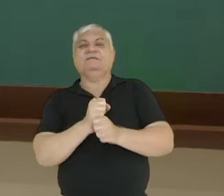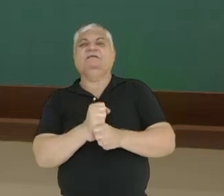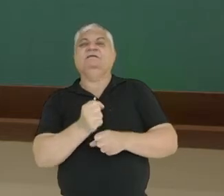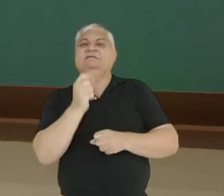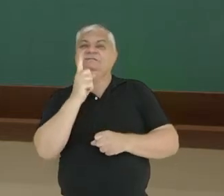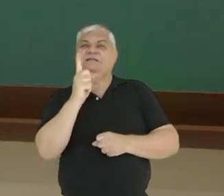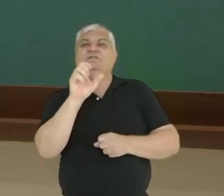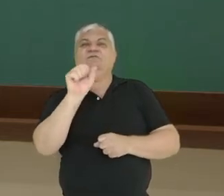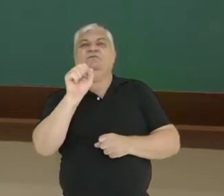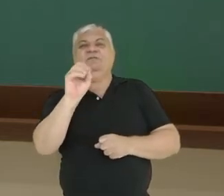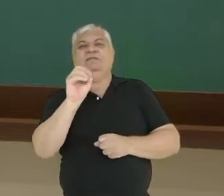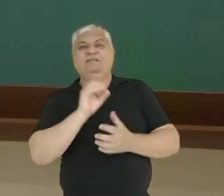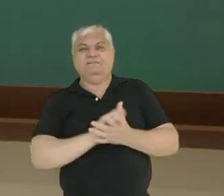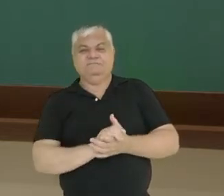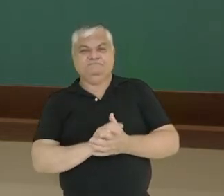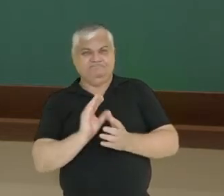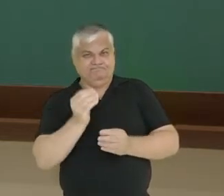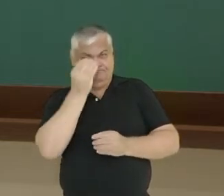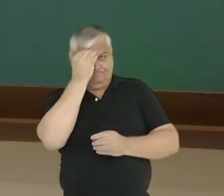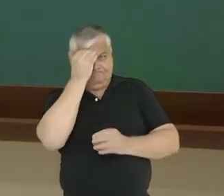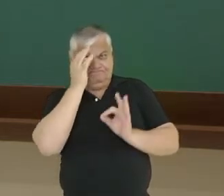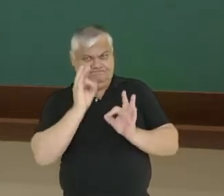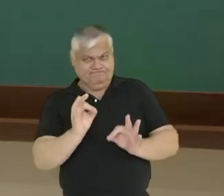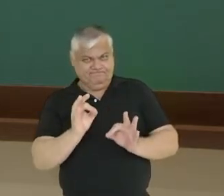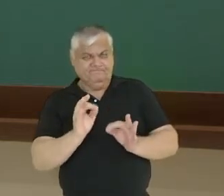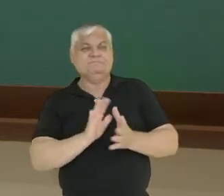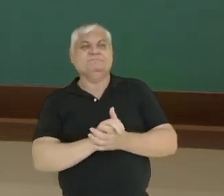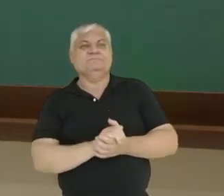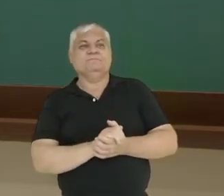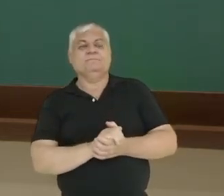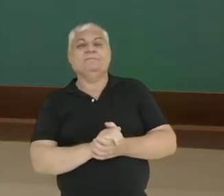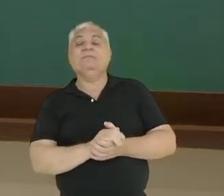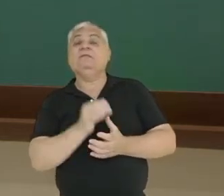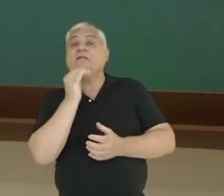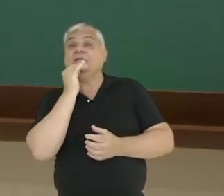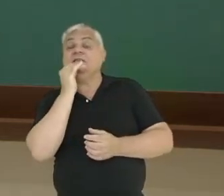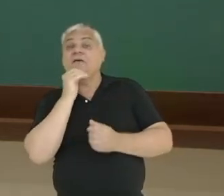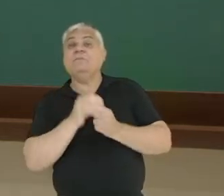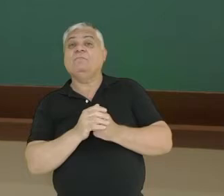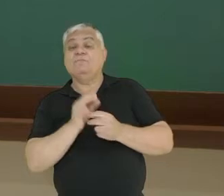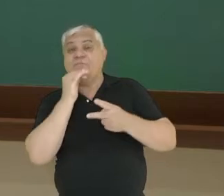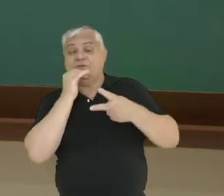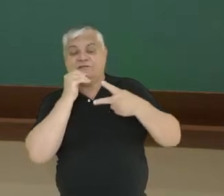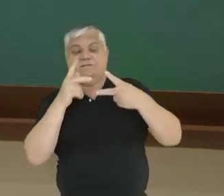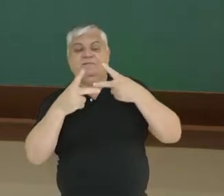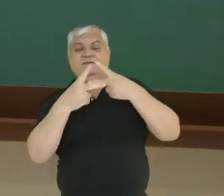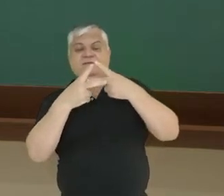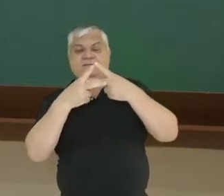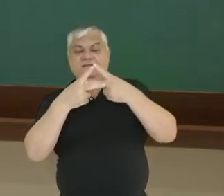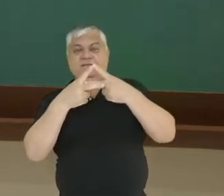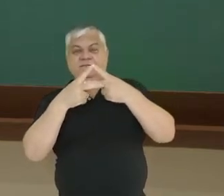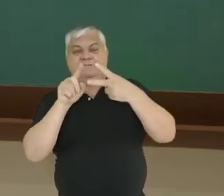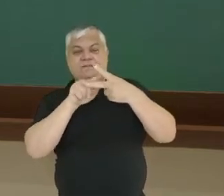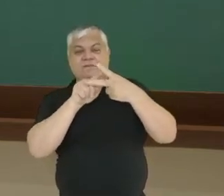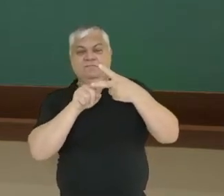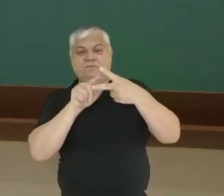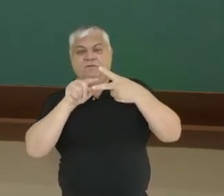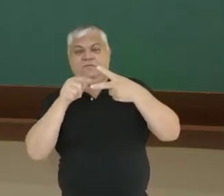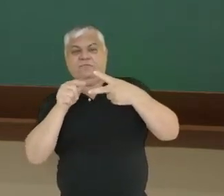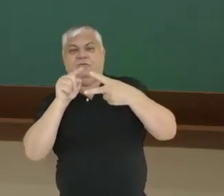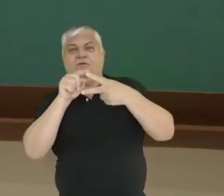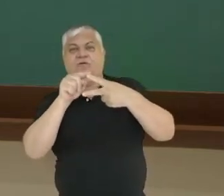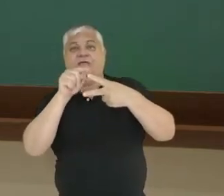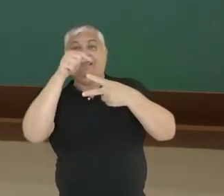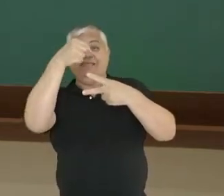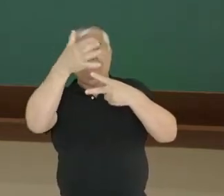dar 180 graus. Logo, ângulos adjacentes suplementares é quando a soma desses dois